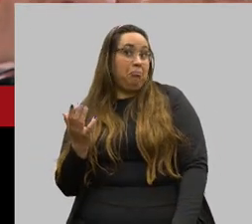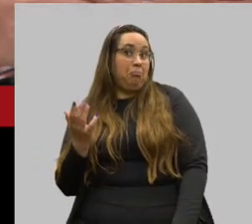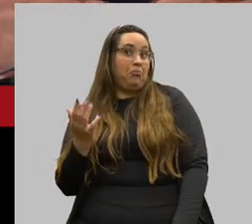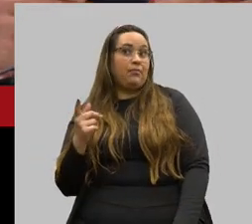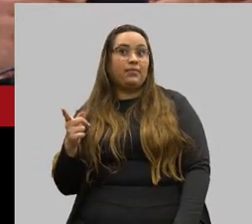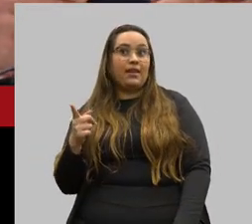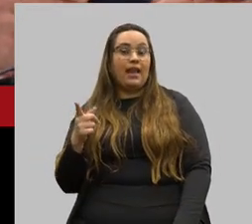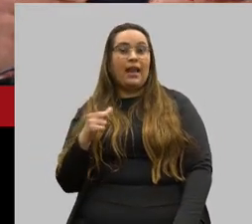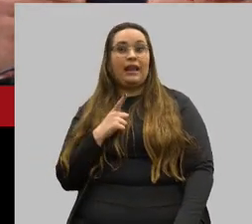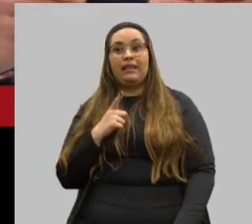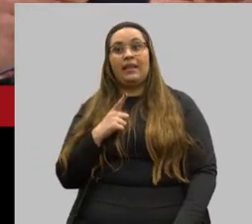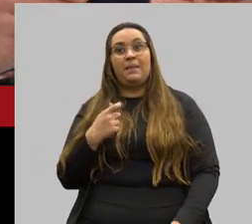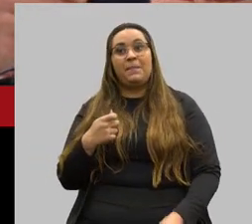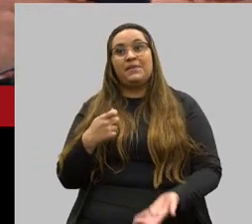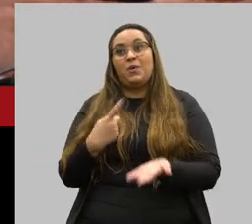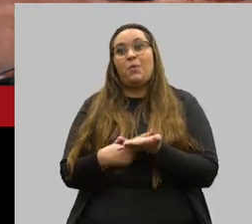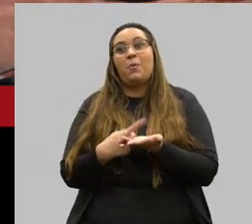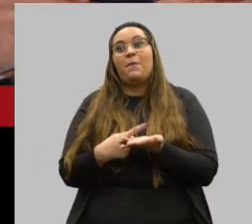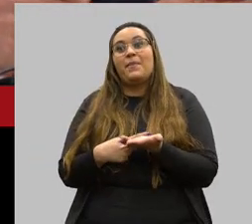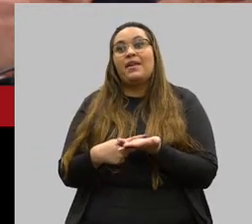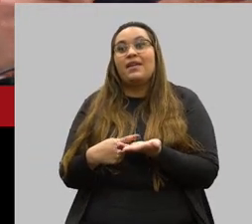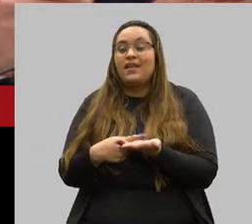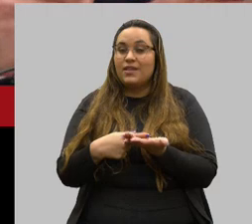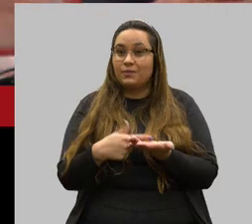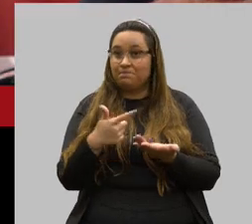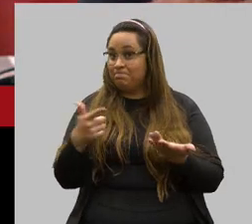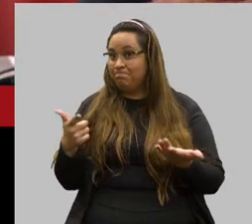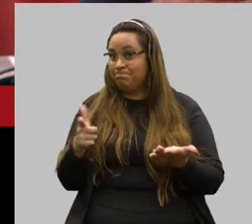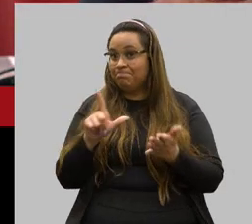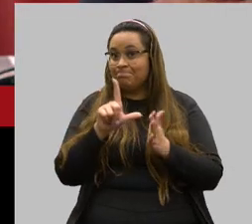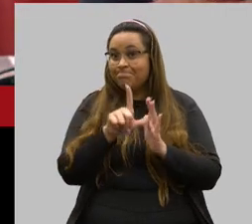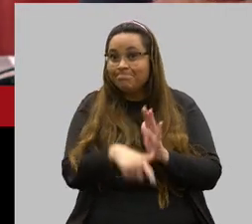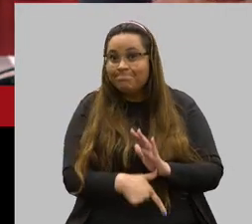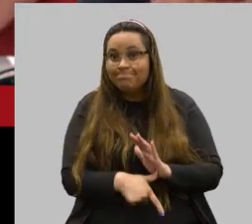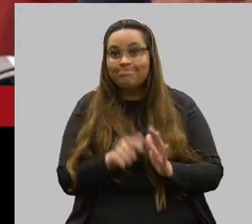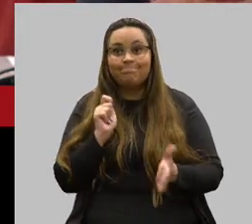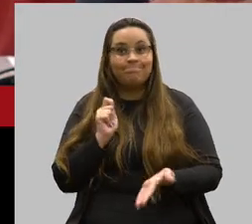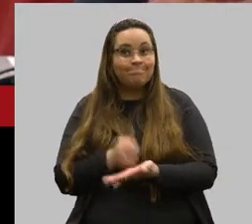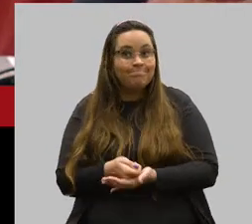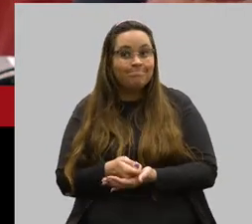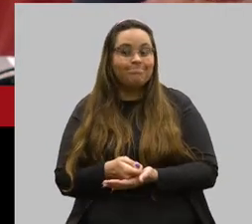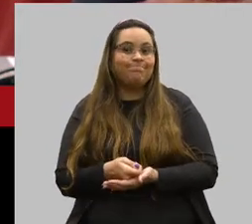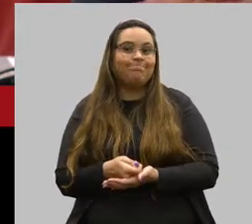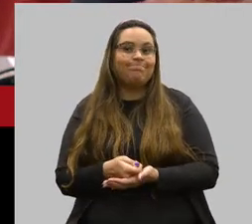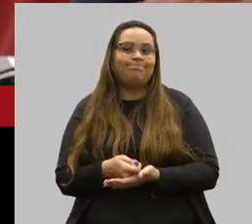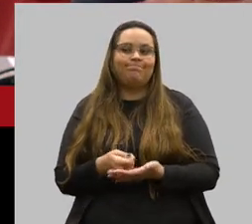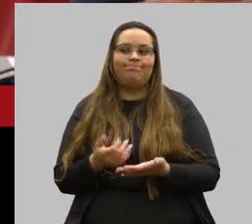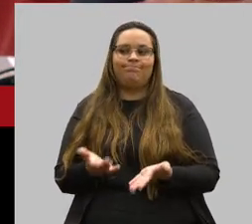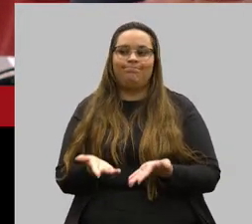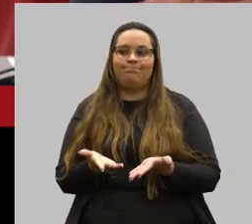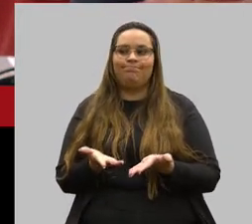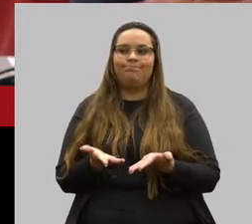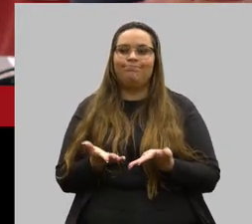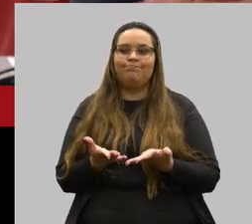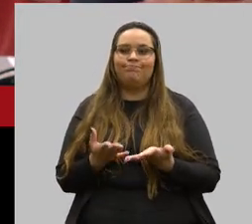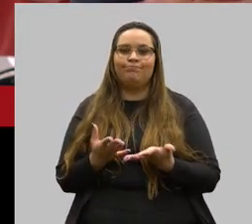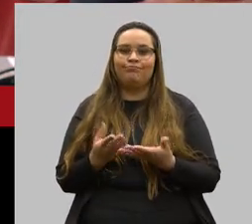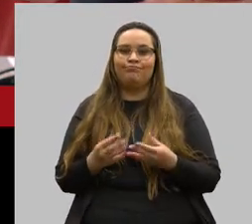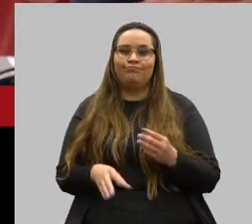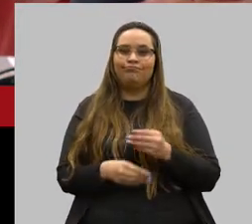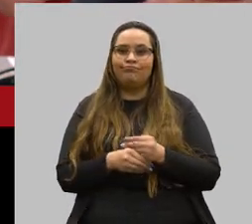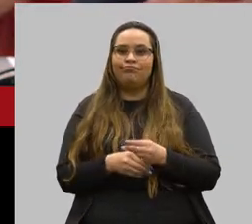expectativa e o não pagamento ou atraso longo dessa da implementação do